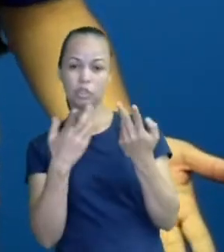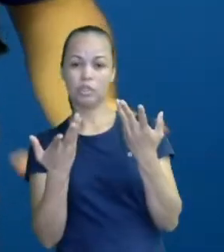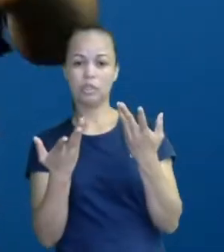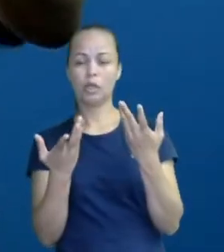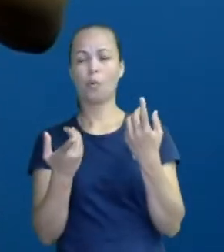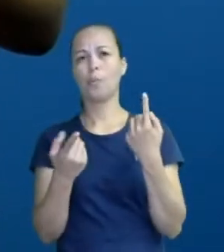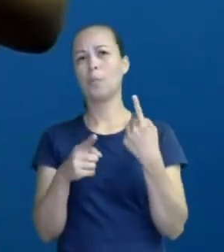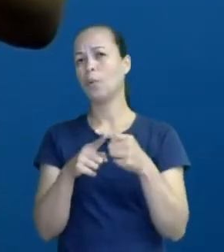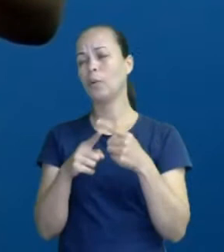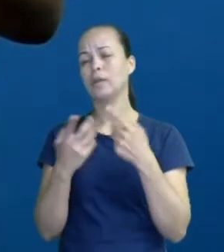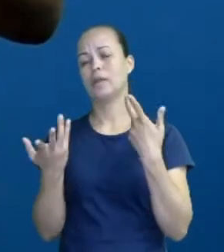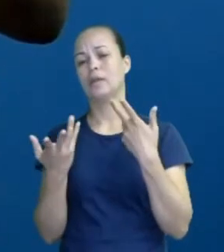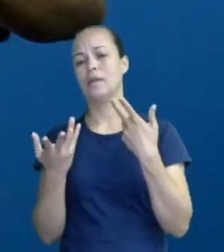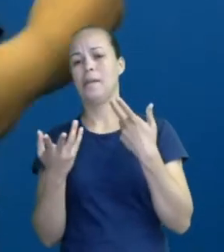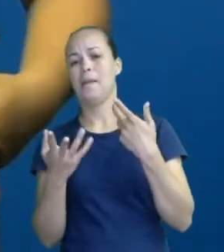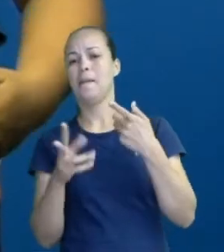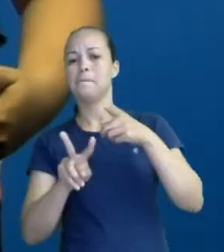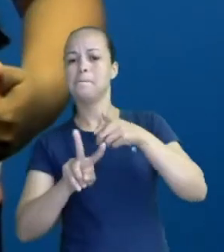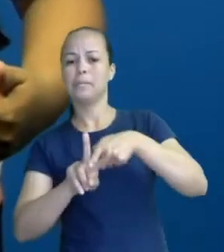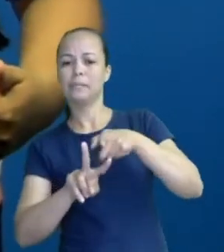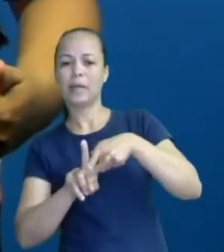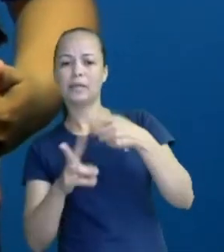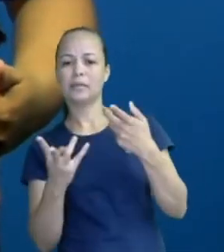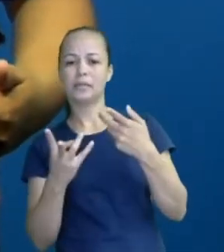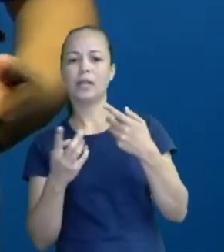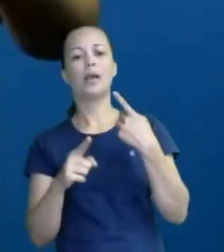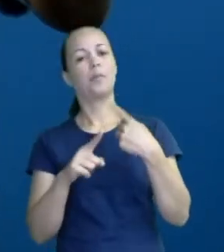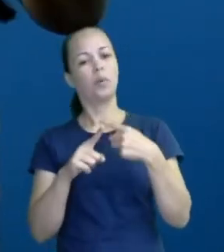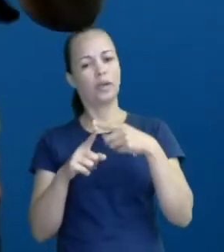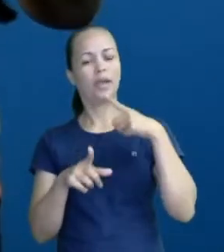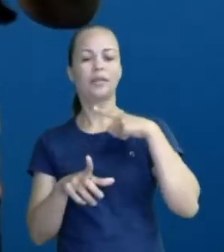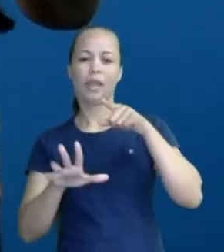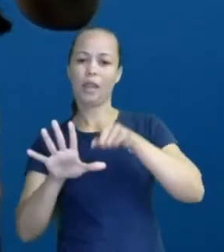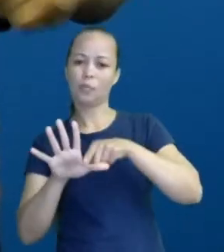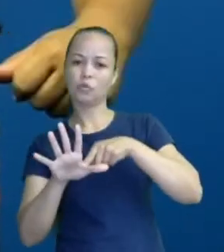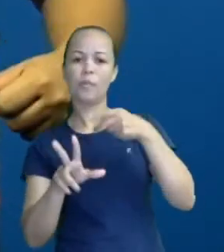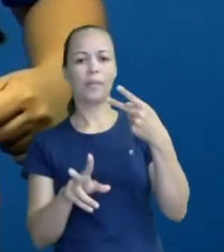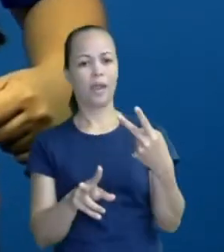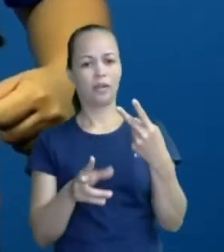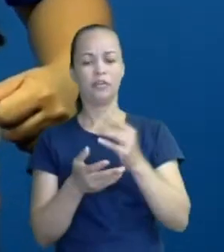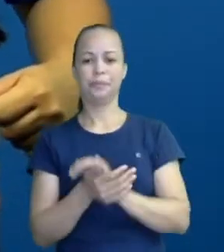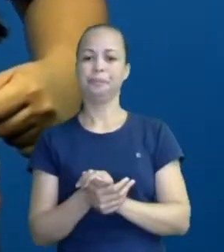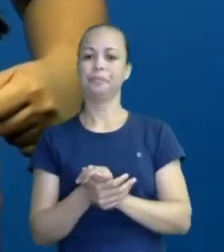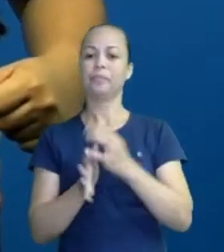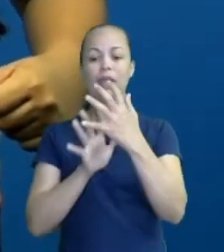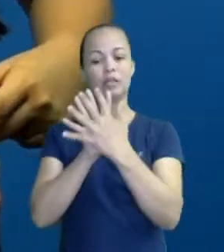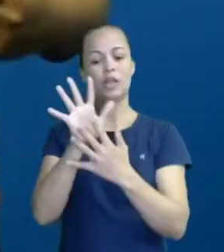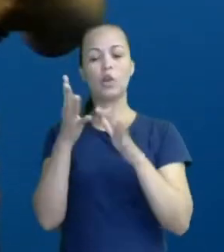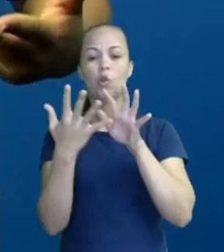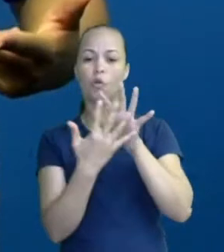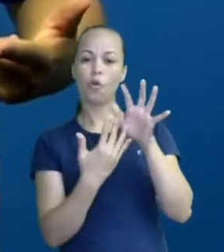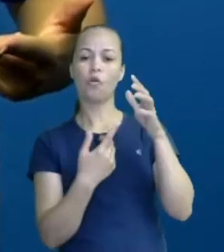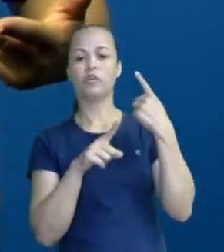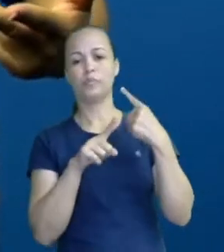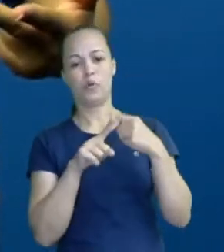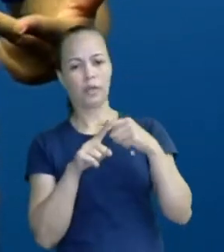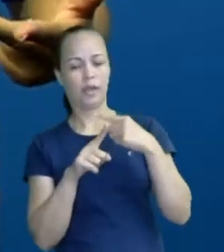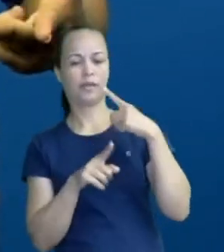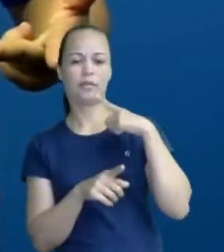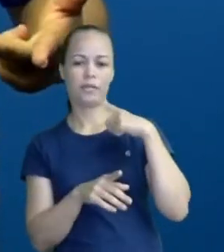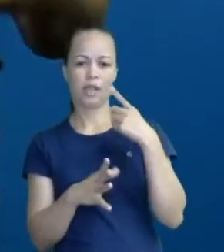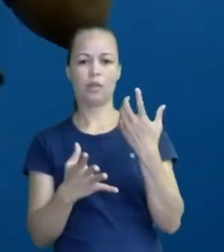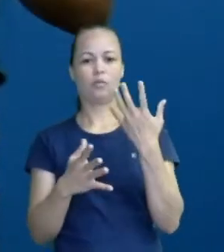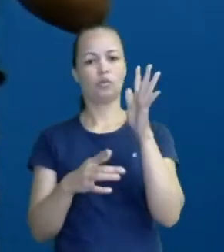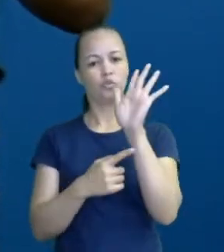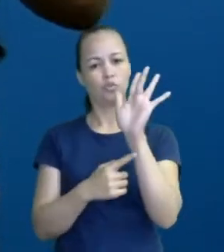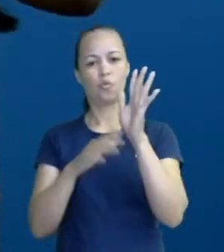par de sandália? Porque temos 2 pés. Por que pares de luvas? Porque temos 2 mãos, tá certo? Porque temos